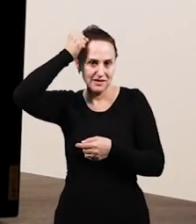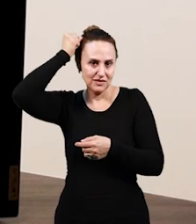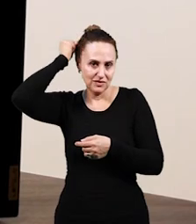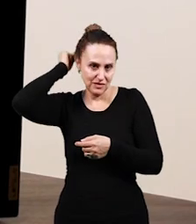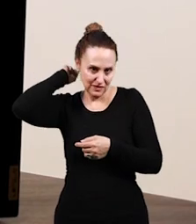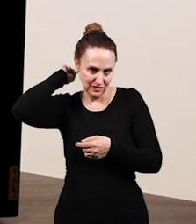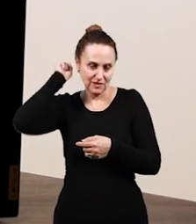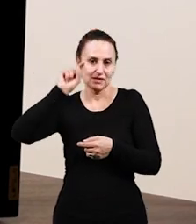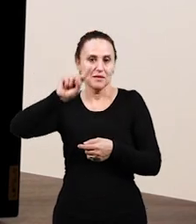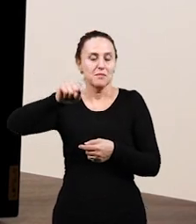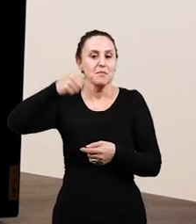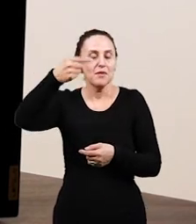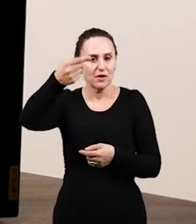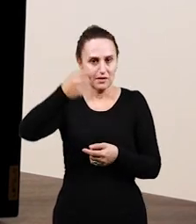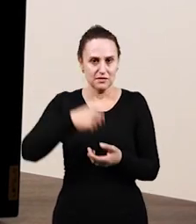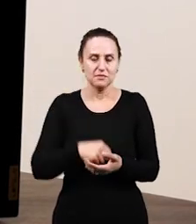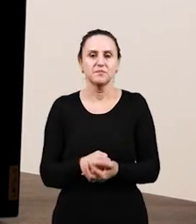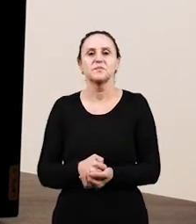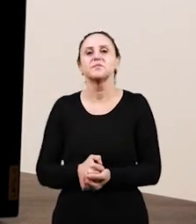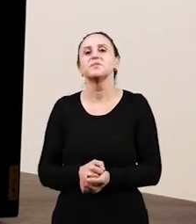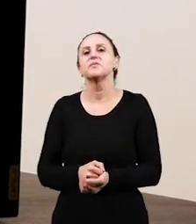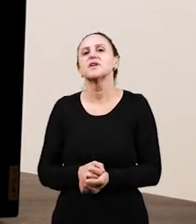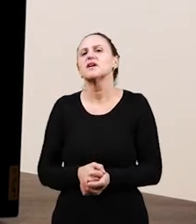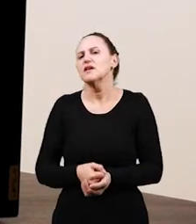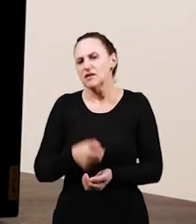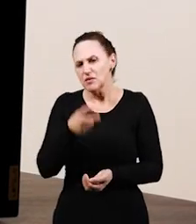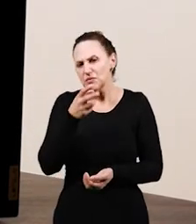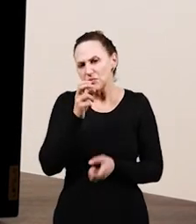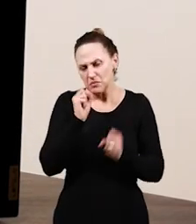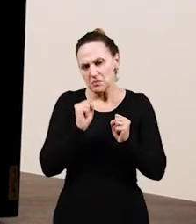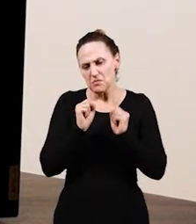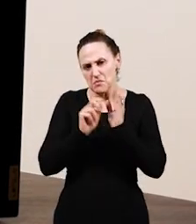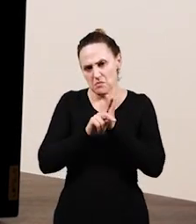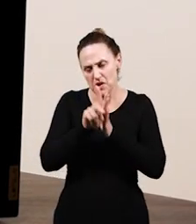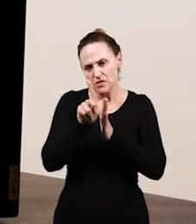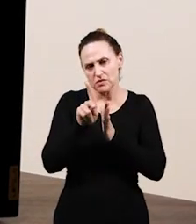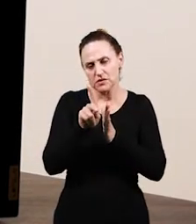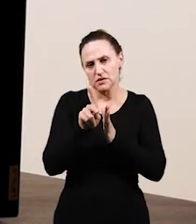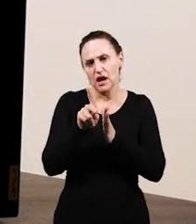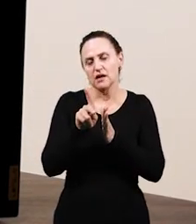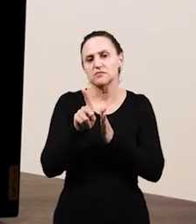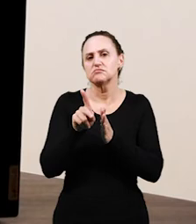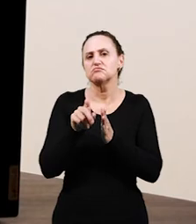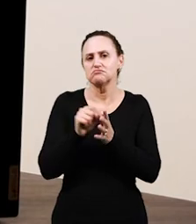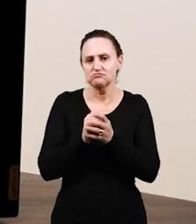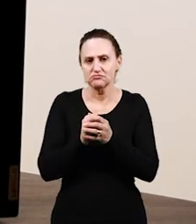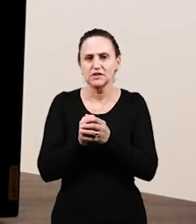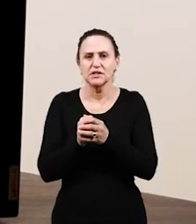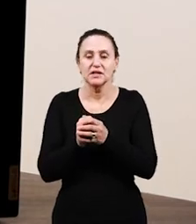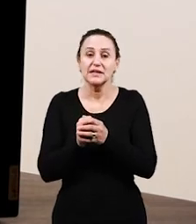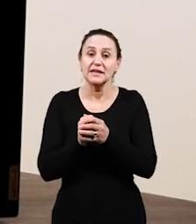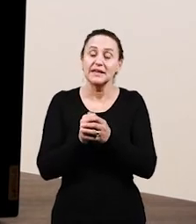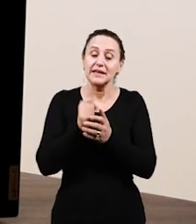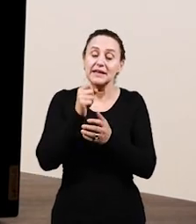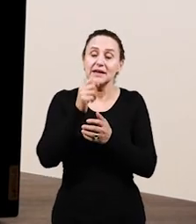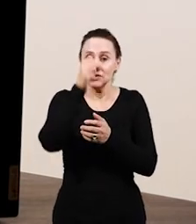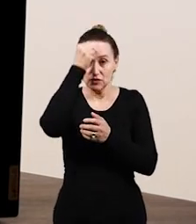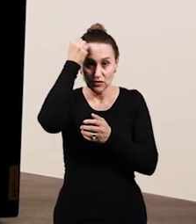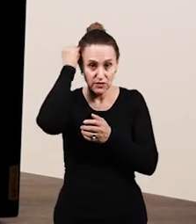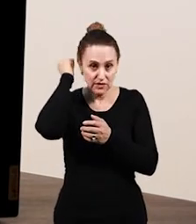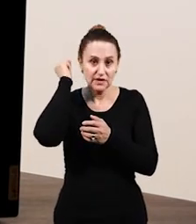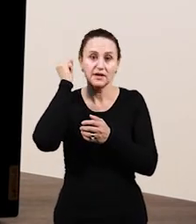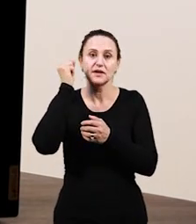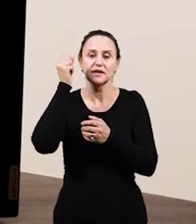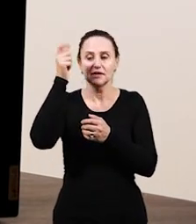publicação do curso de linguística geral então vocês podem perguntar isso tudo a sua ser estruturalista sim o só será estruturalista mas ele